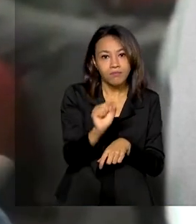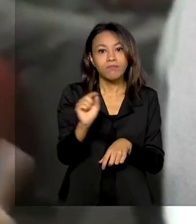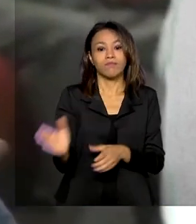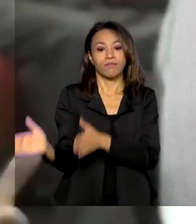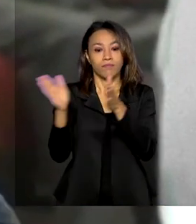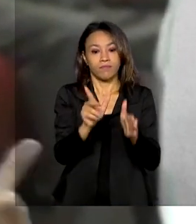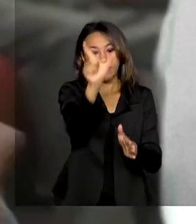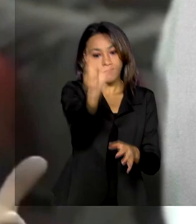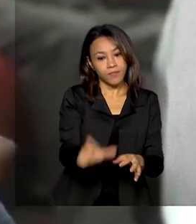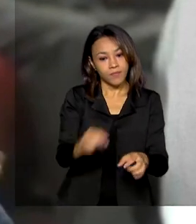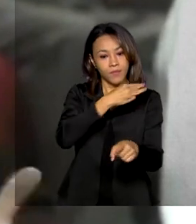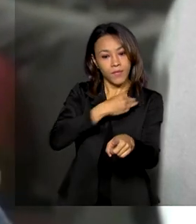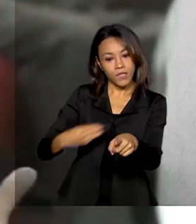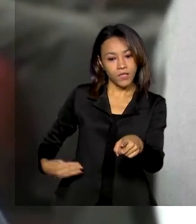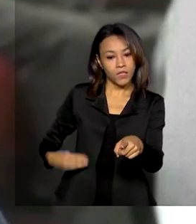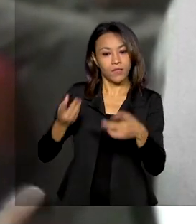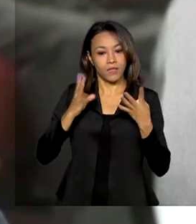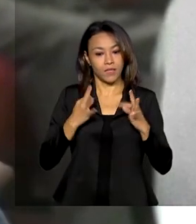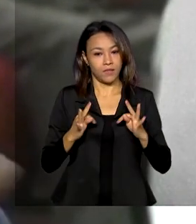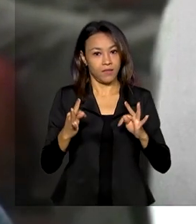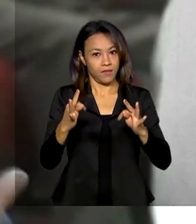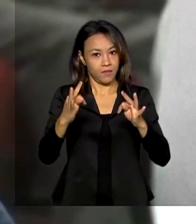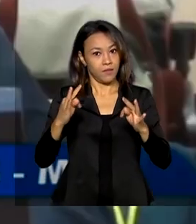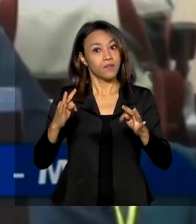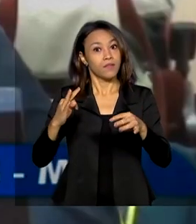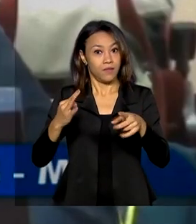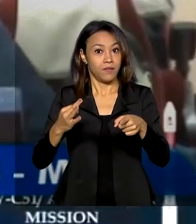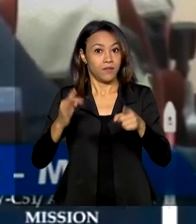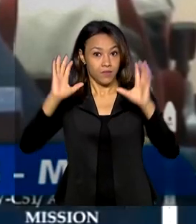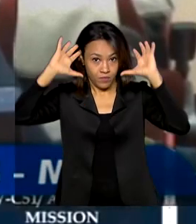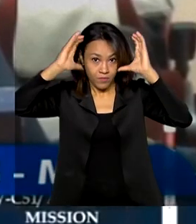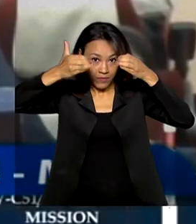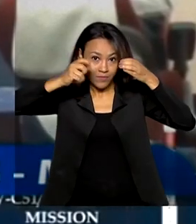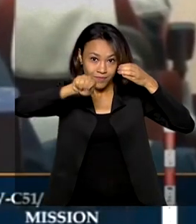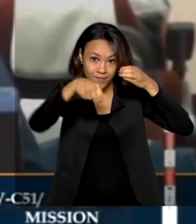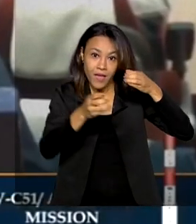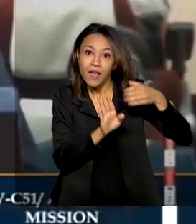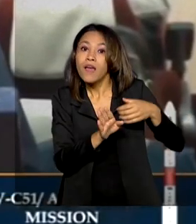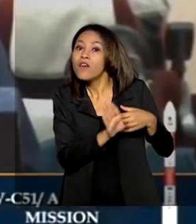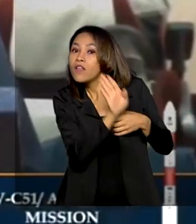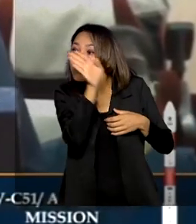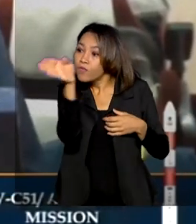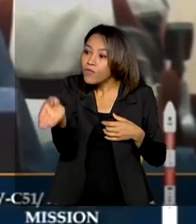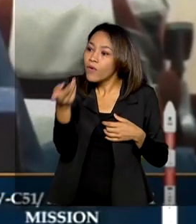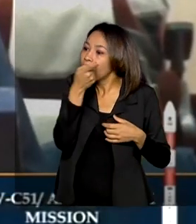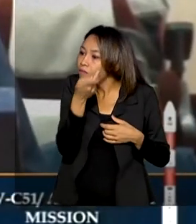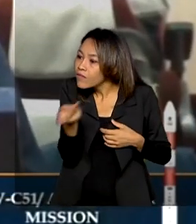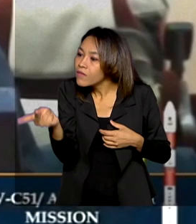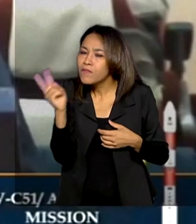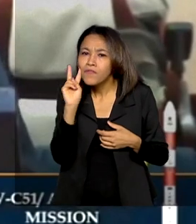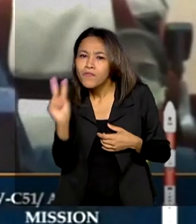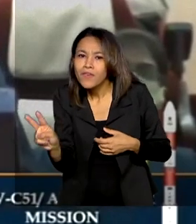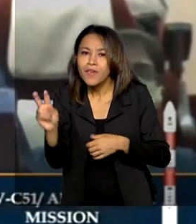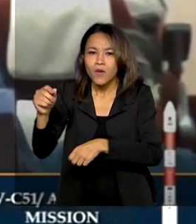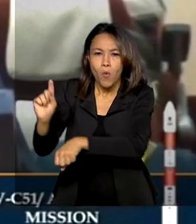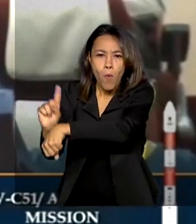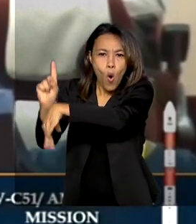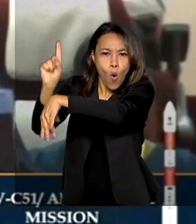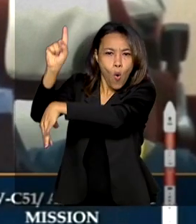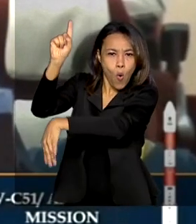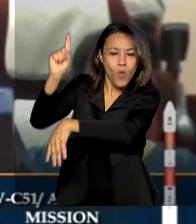Ciência, Tecnologia e Inovações, Marcos Pontes, foi à Índia para o lançamento e parabenizou o time brasileiro.